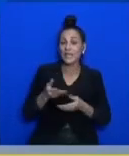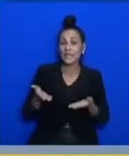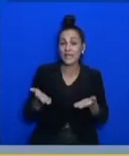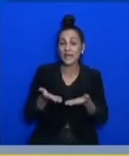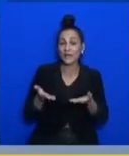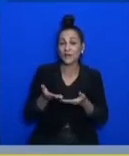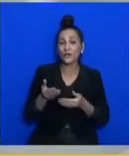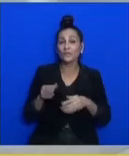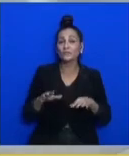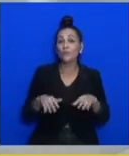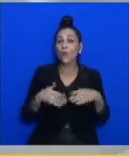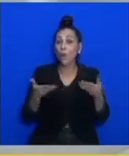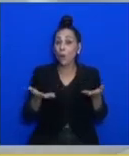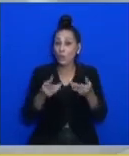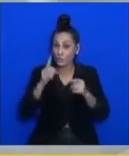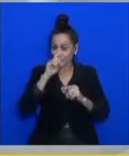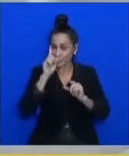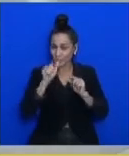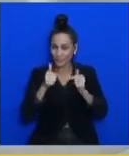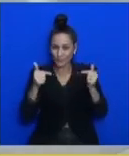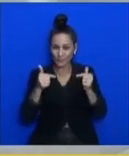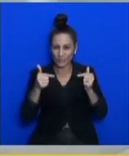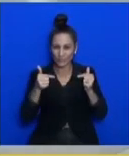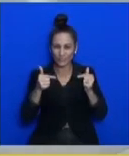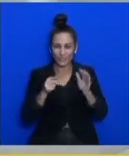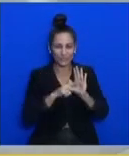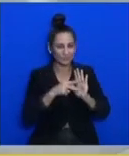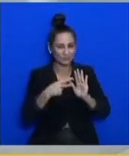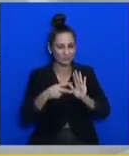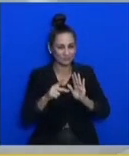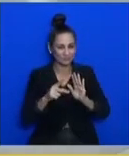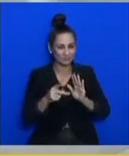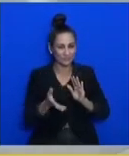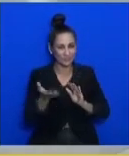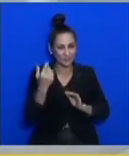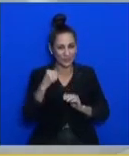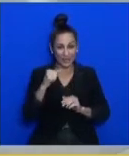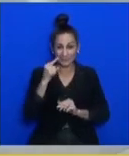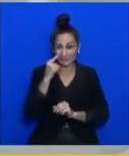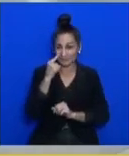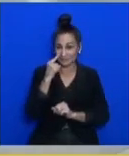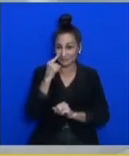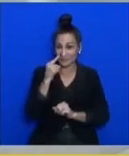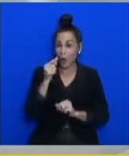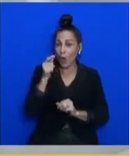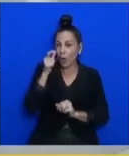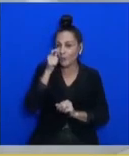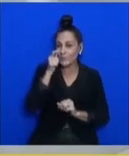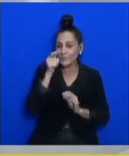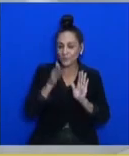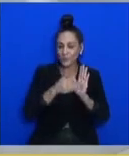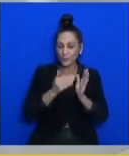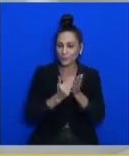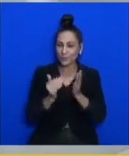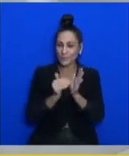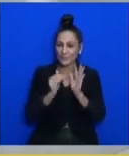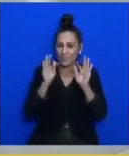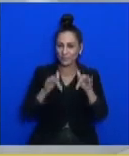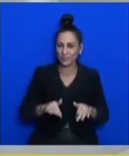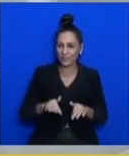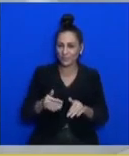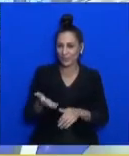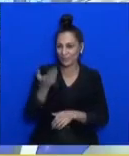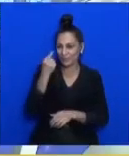vamos agora saber se hoje realmente é o seu dia de sorte. Confira sua aposta até o fim, hein?